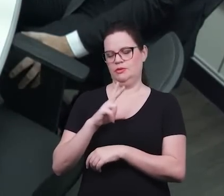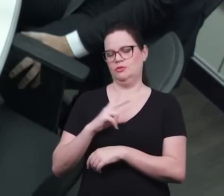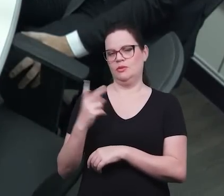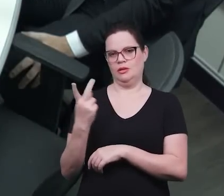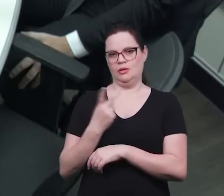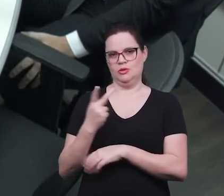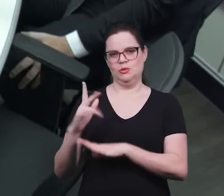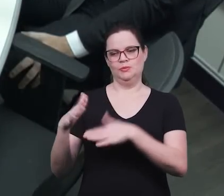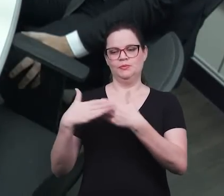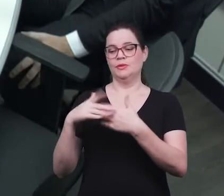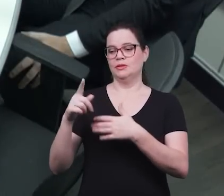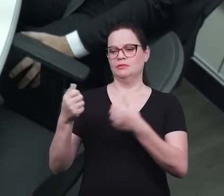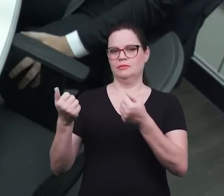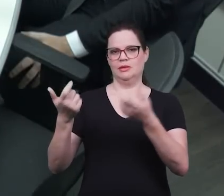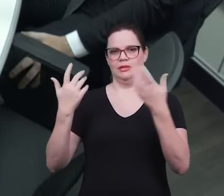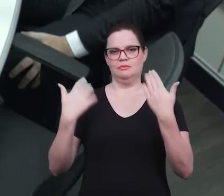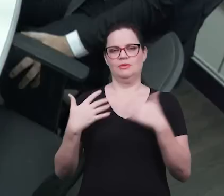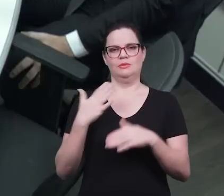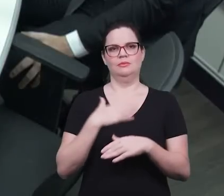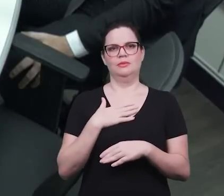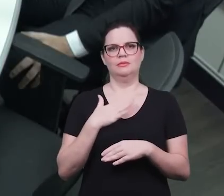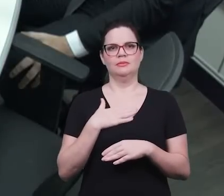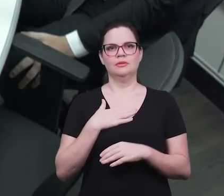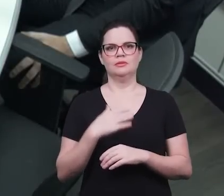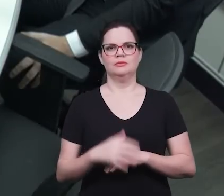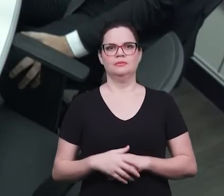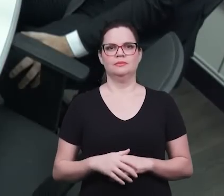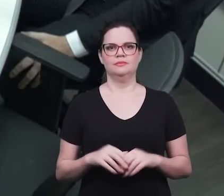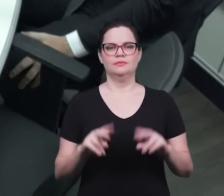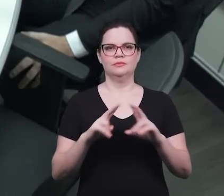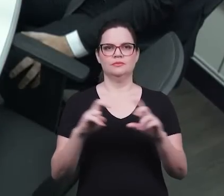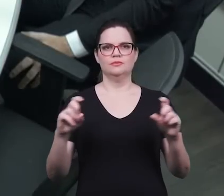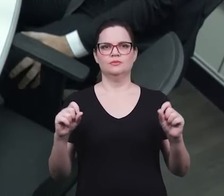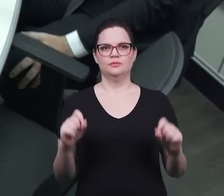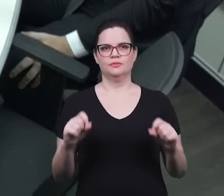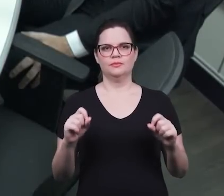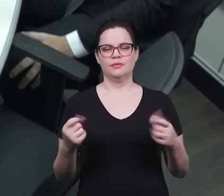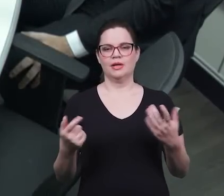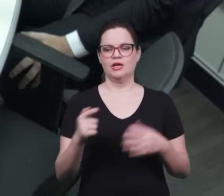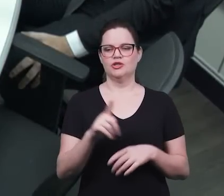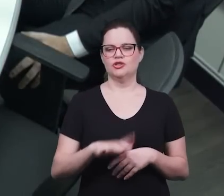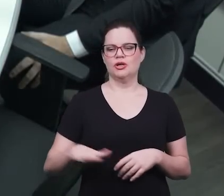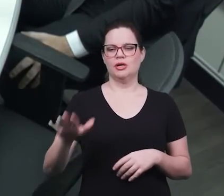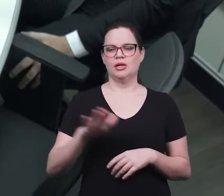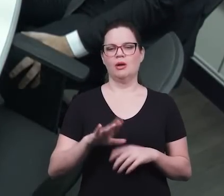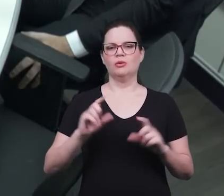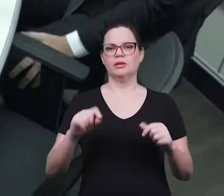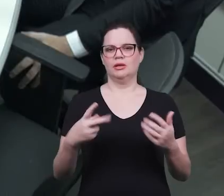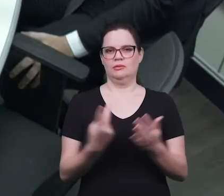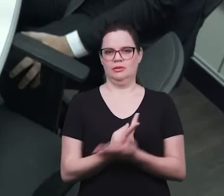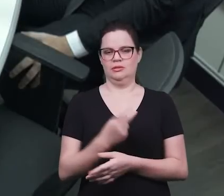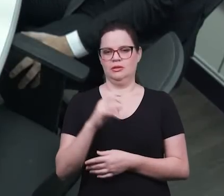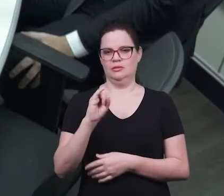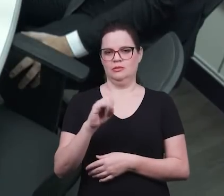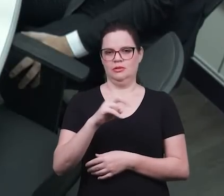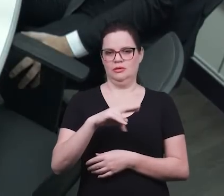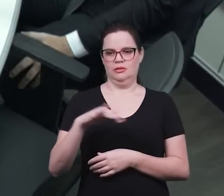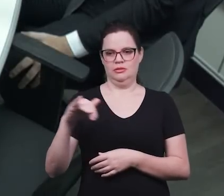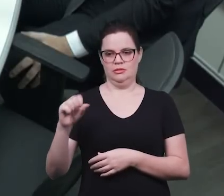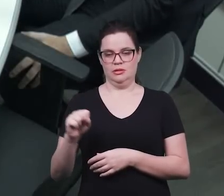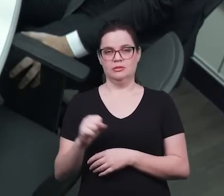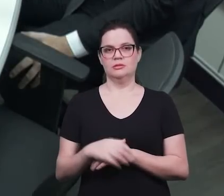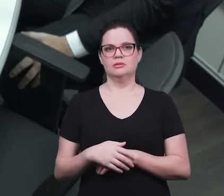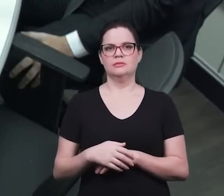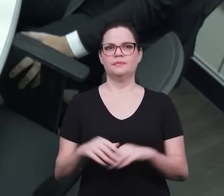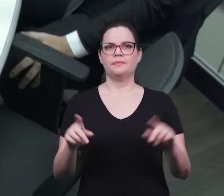João, e você comentava sobre aquilo que eu chamo de uma situação geral do INSS e de